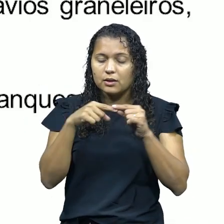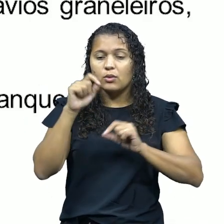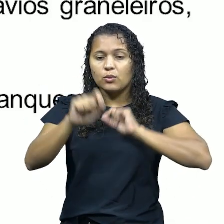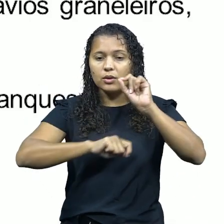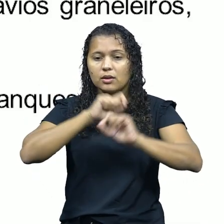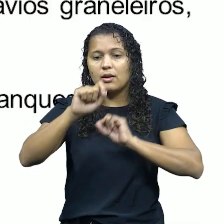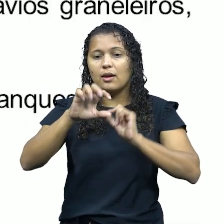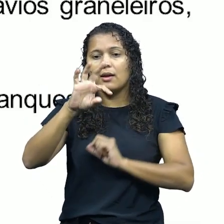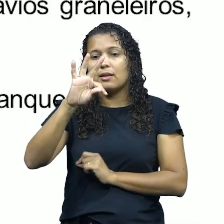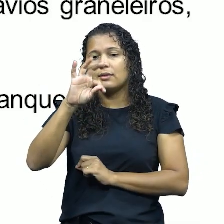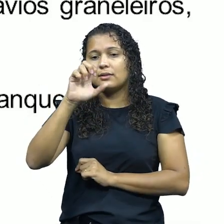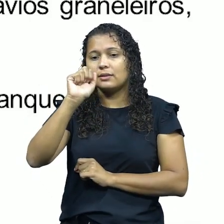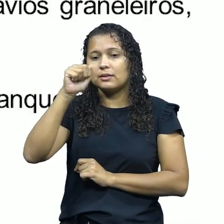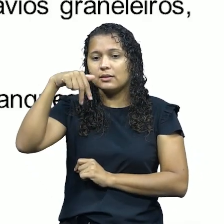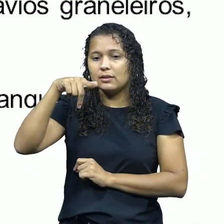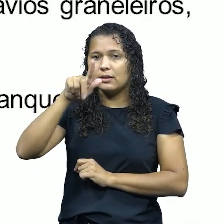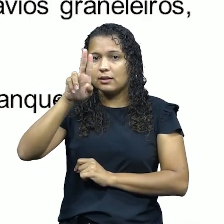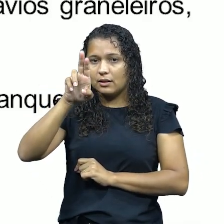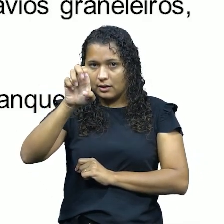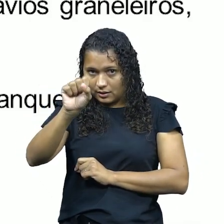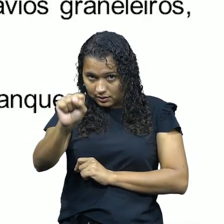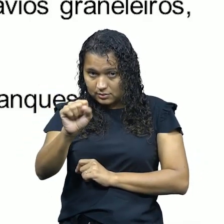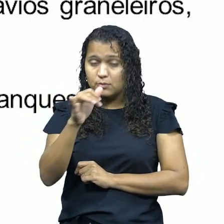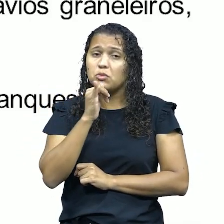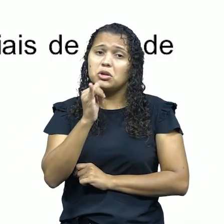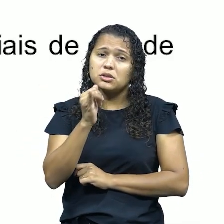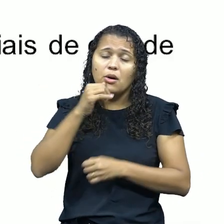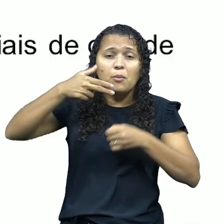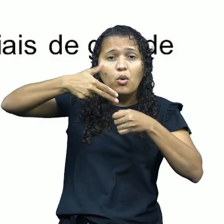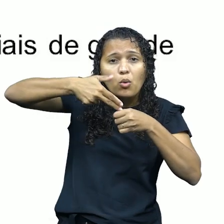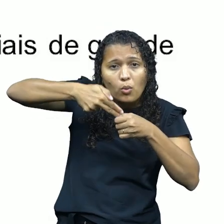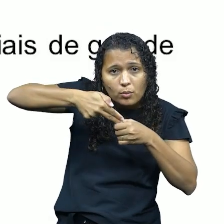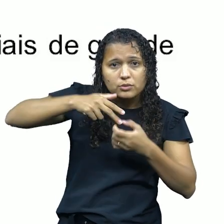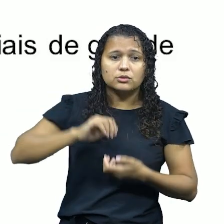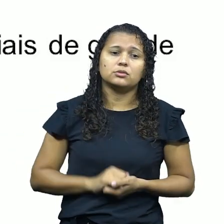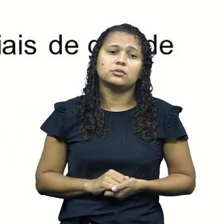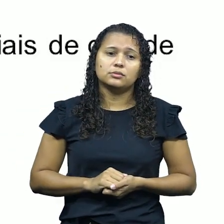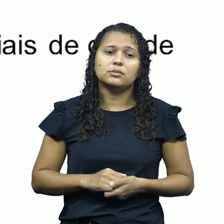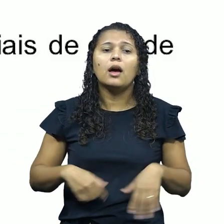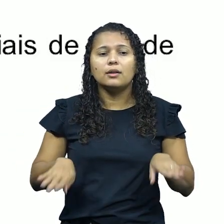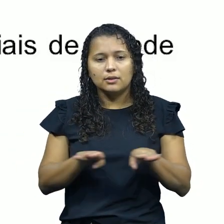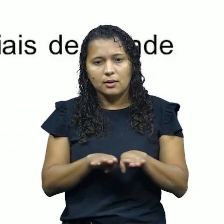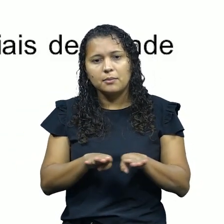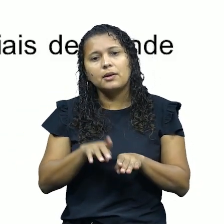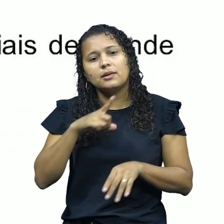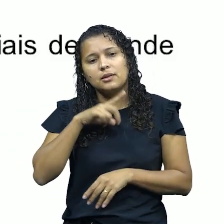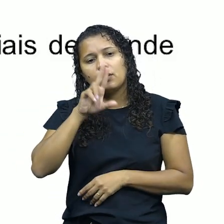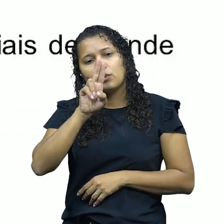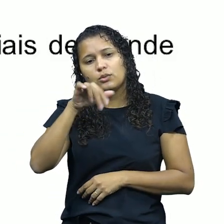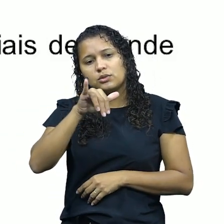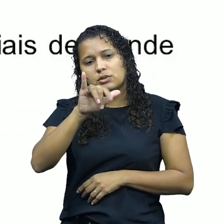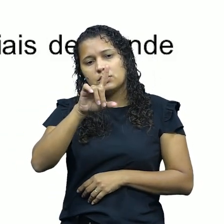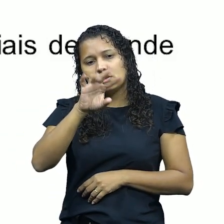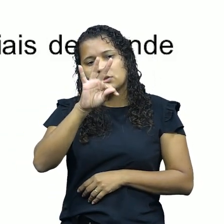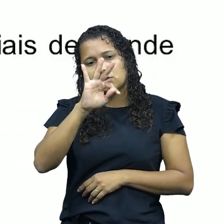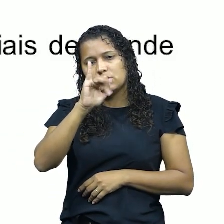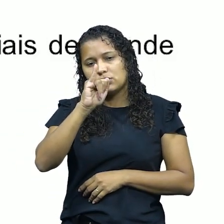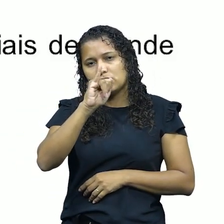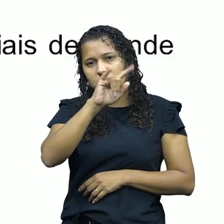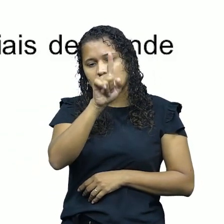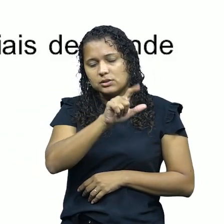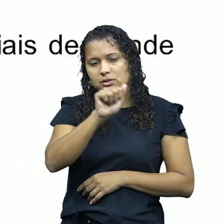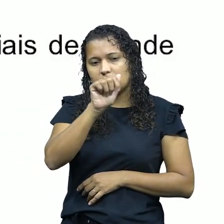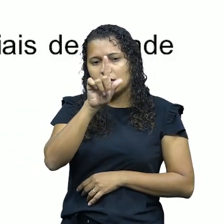tanques. Aqui a gente está falando dos combustíveis, por exemplo. Dando continuidade, tem as cargas unitizadas, que